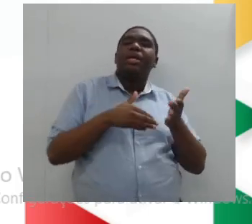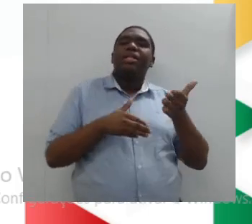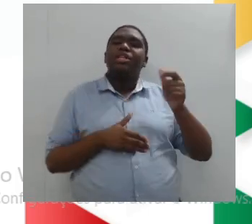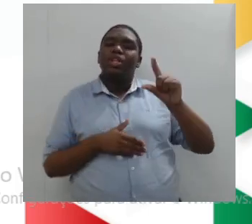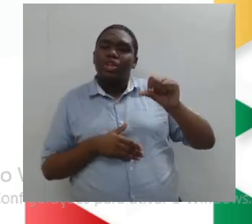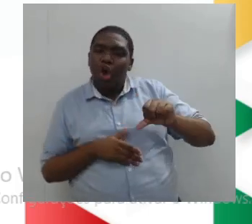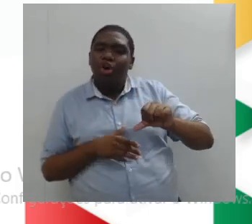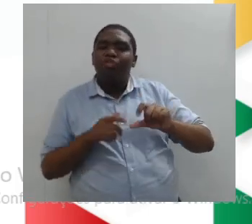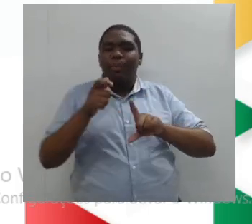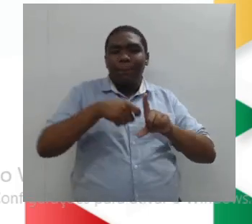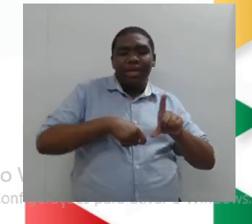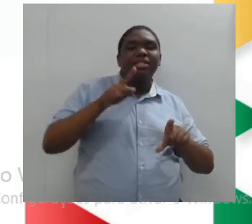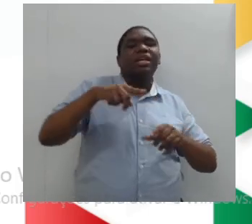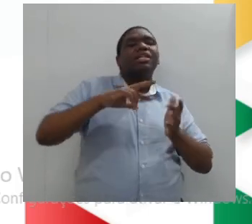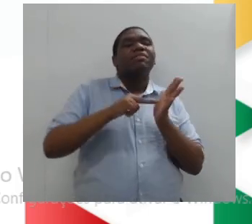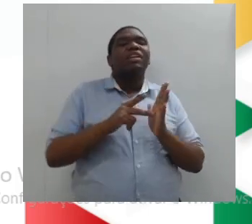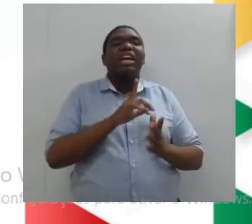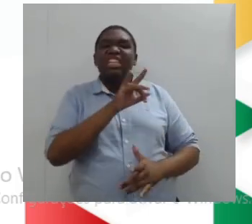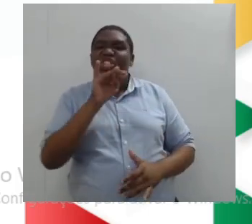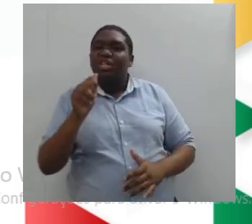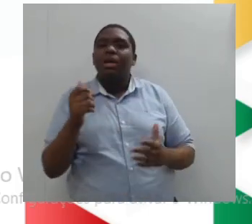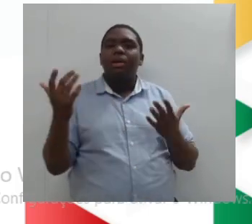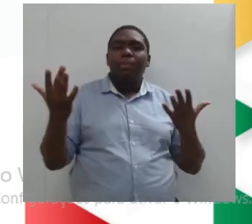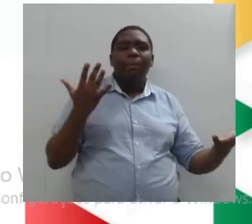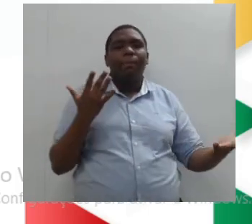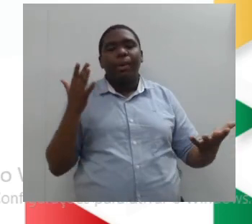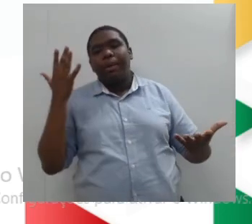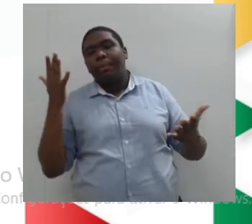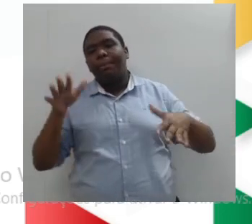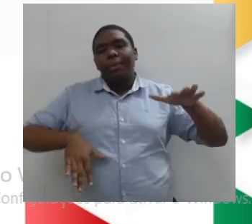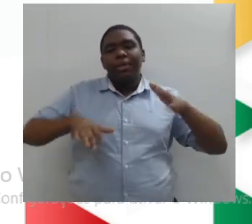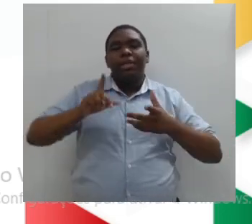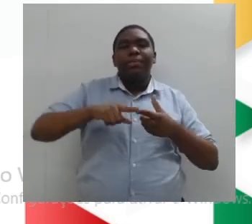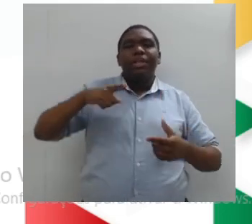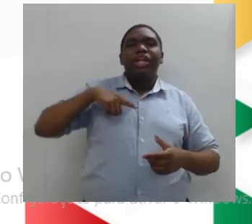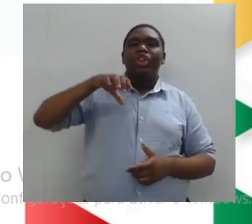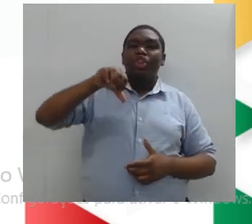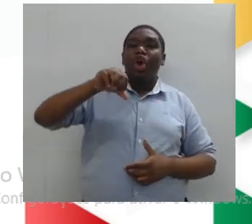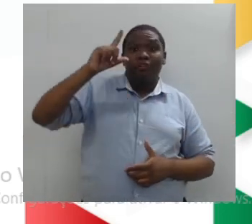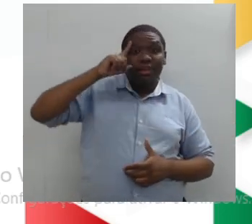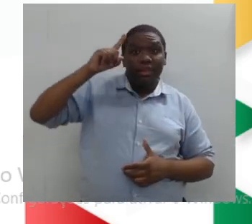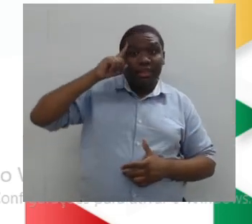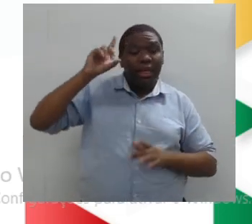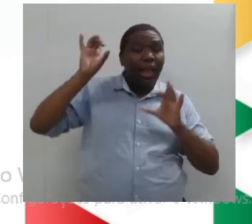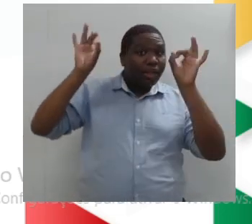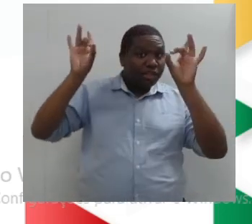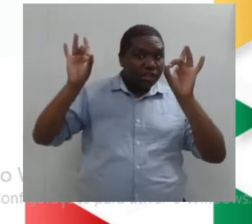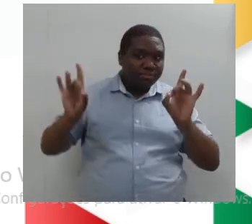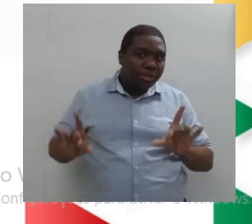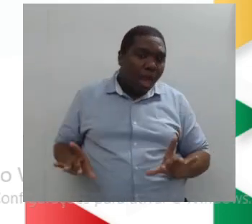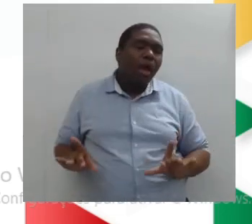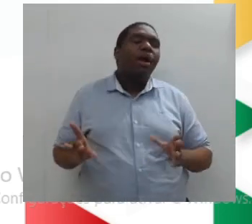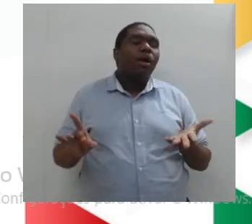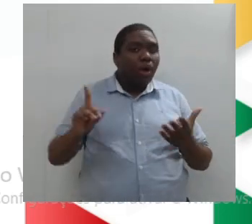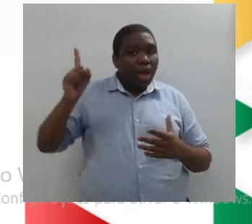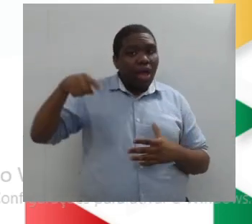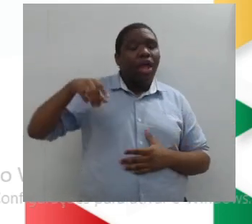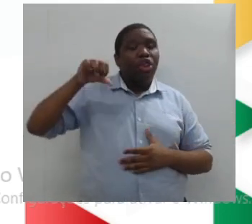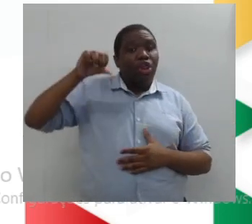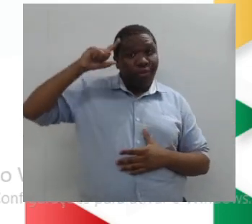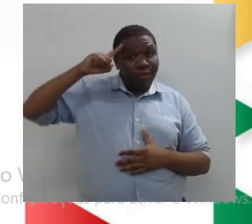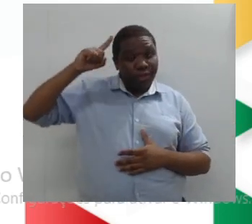dias intercalares, e possui 9 dias sagrados, os quais, para os Bahá'í,